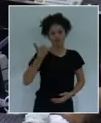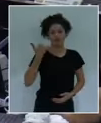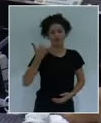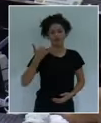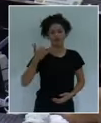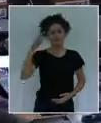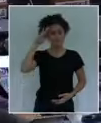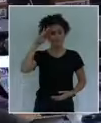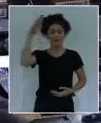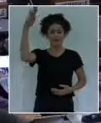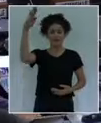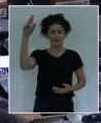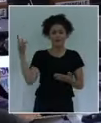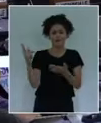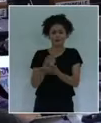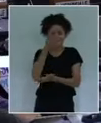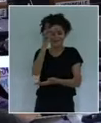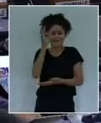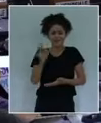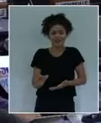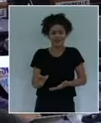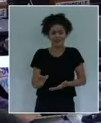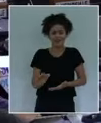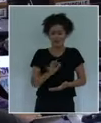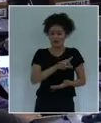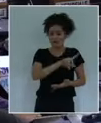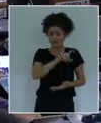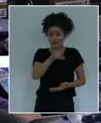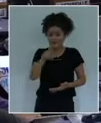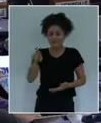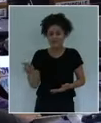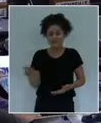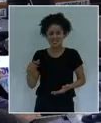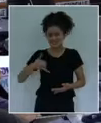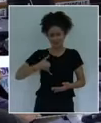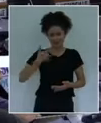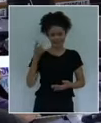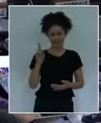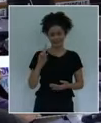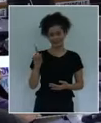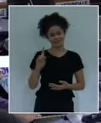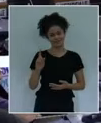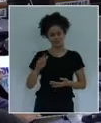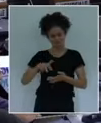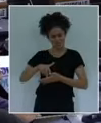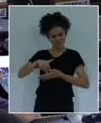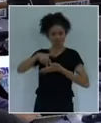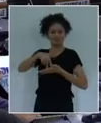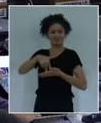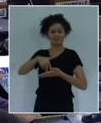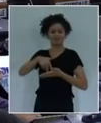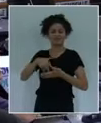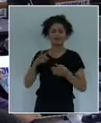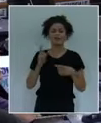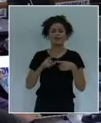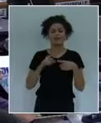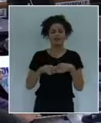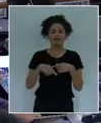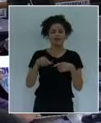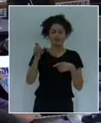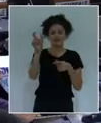que deu certo, porque nenhum de vocês tiver a vaidade de querer aparecer em cima de uma tragédia dessa, enquanto há pessoas que